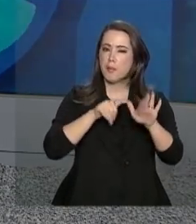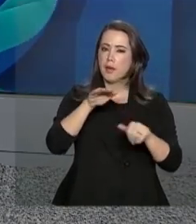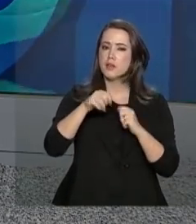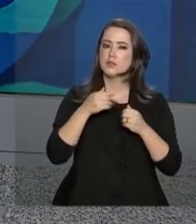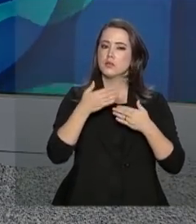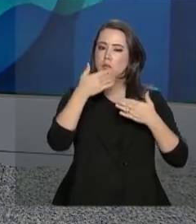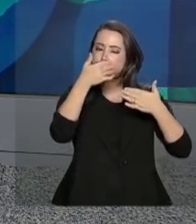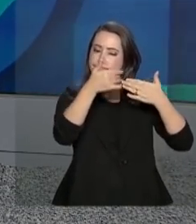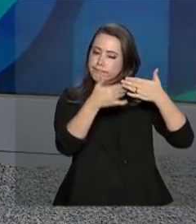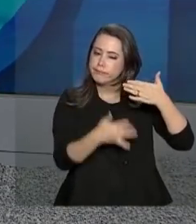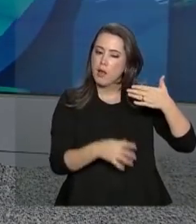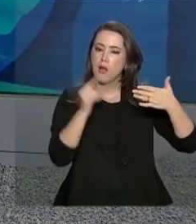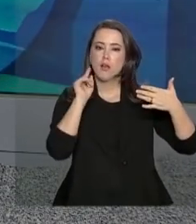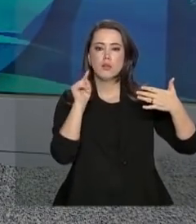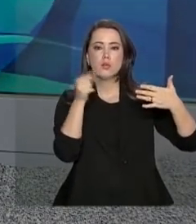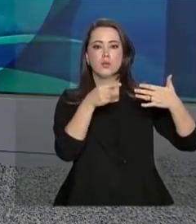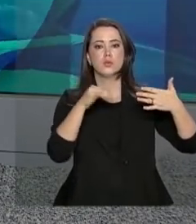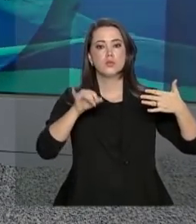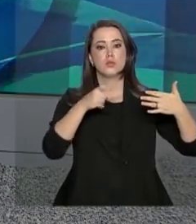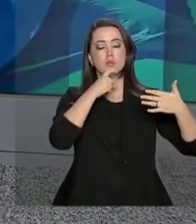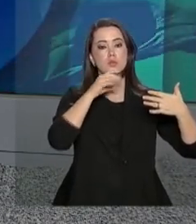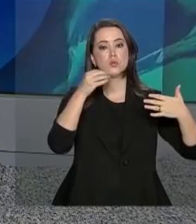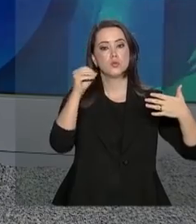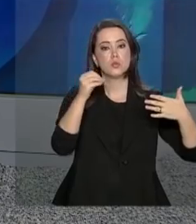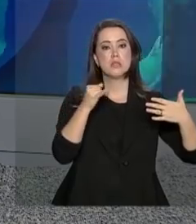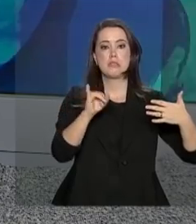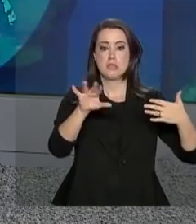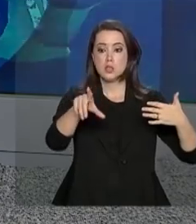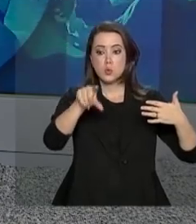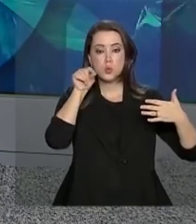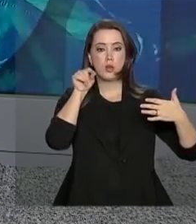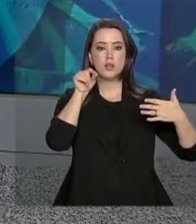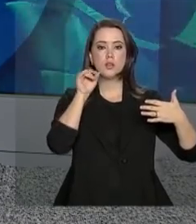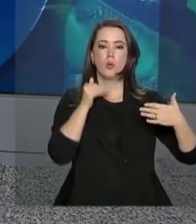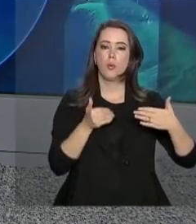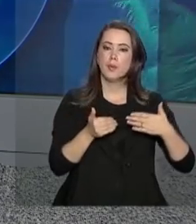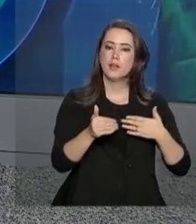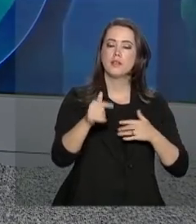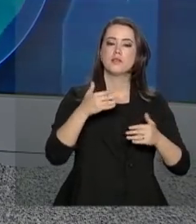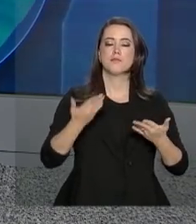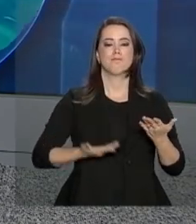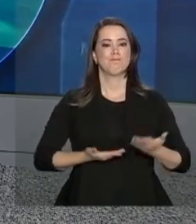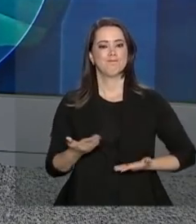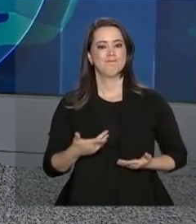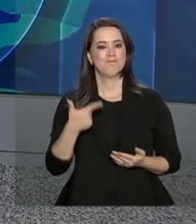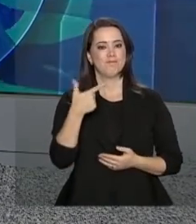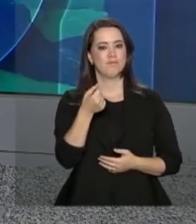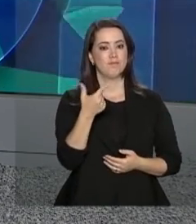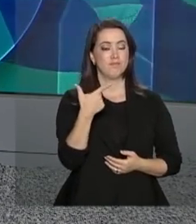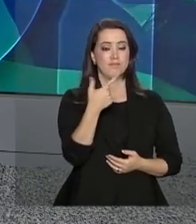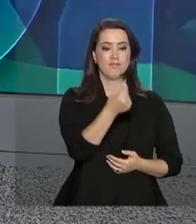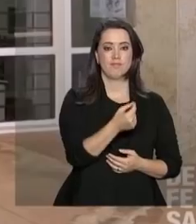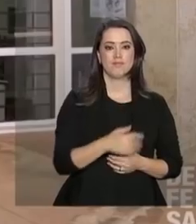uma seleção de Julho a outubro se forem selecionados começam a servir em